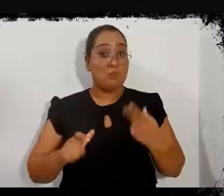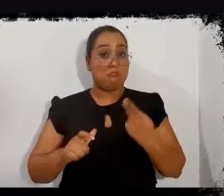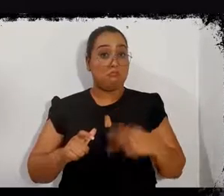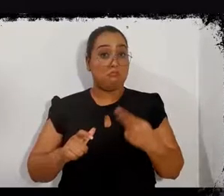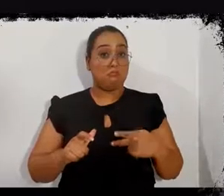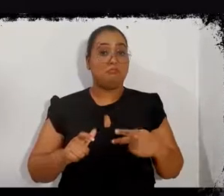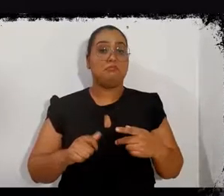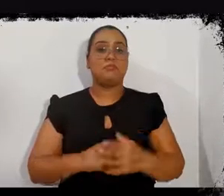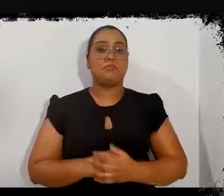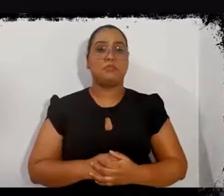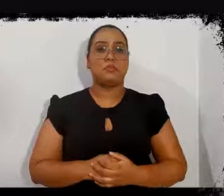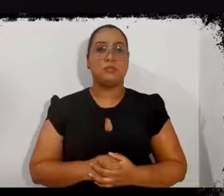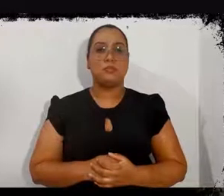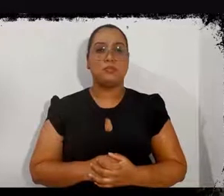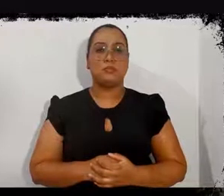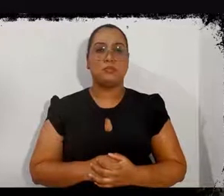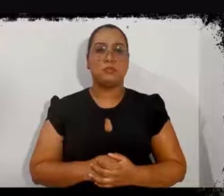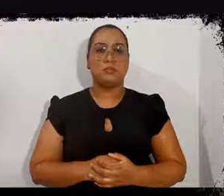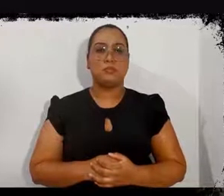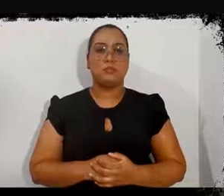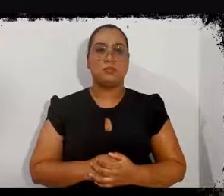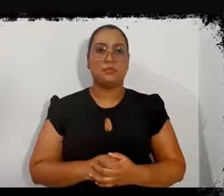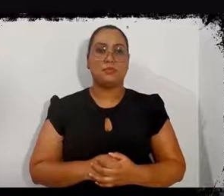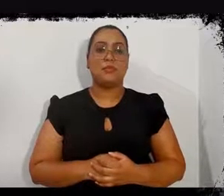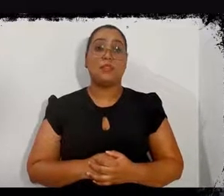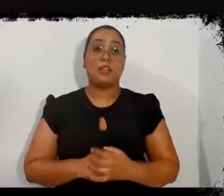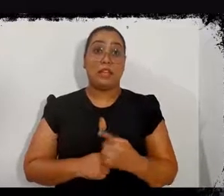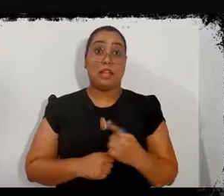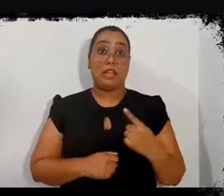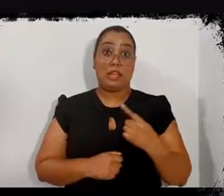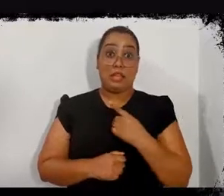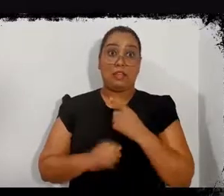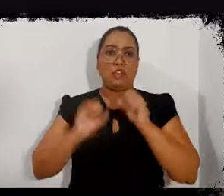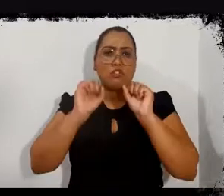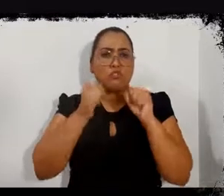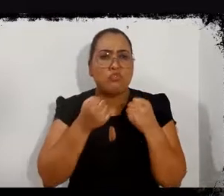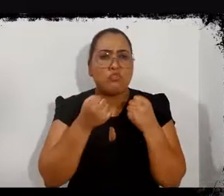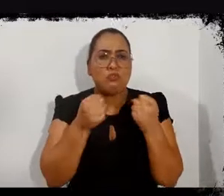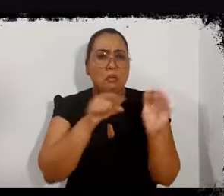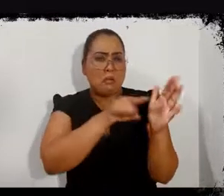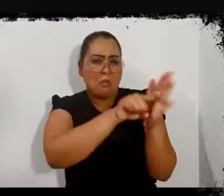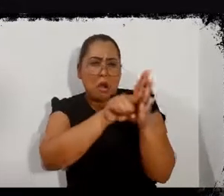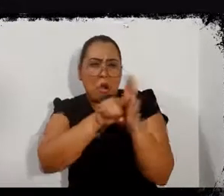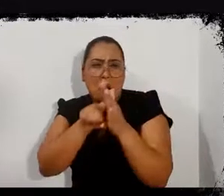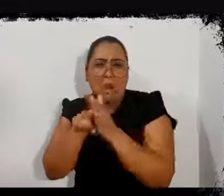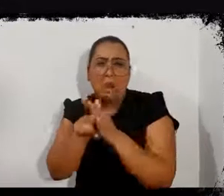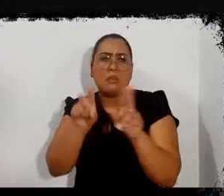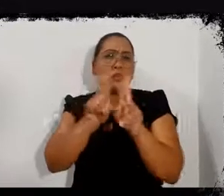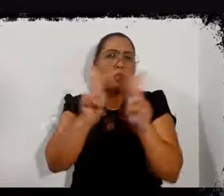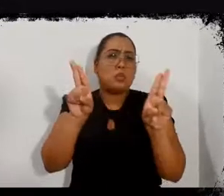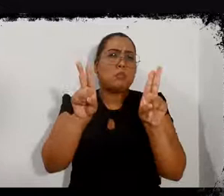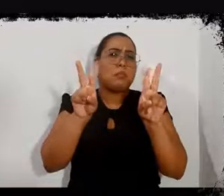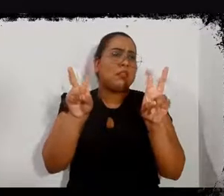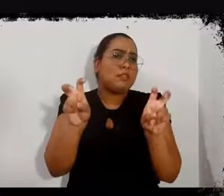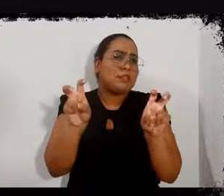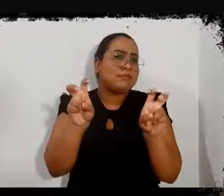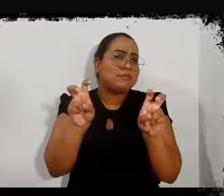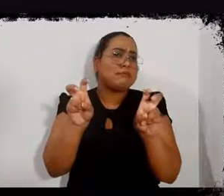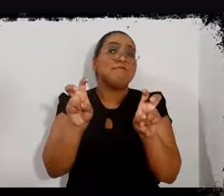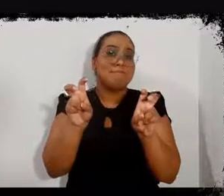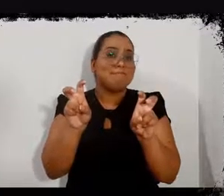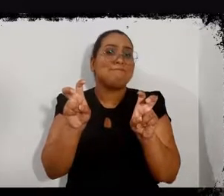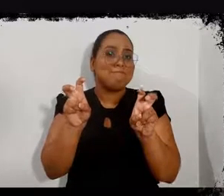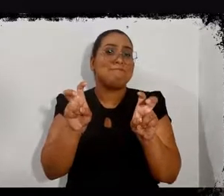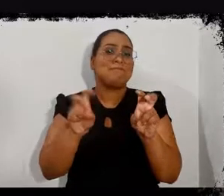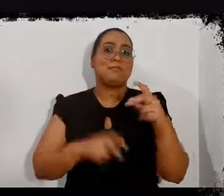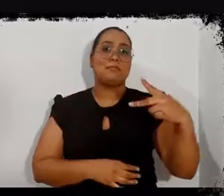Indo e se dedicou ao estudo dos textos do Panchatantra, que nós já vimos na